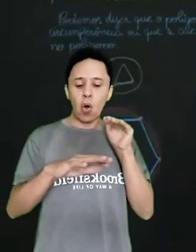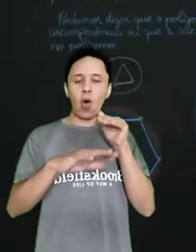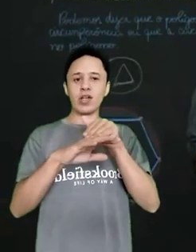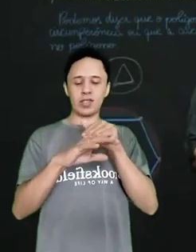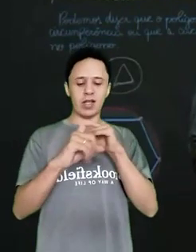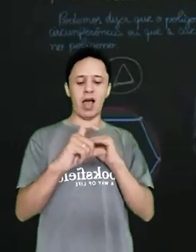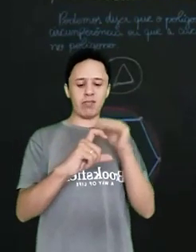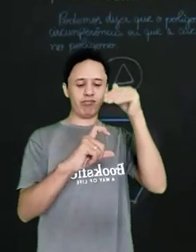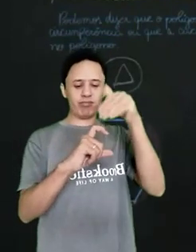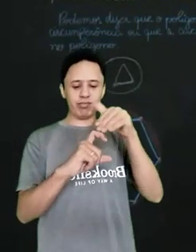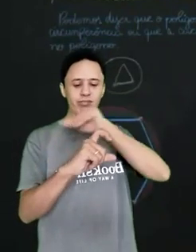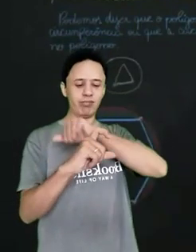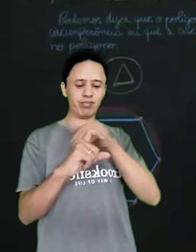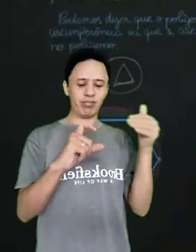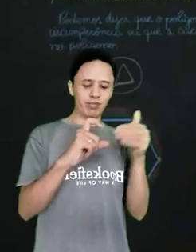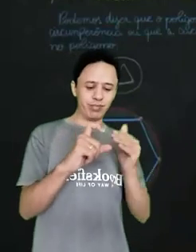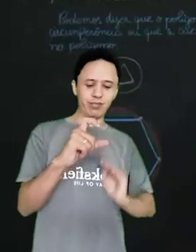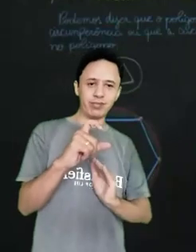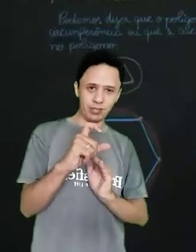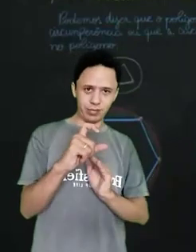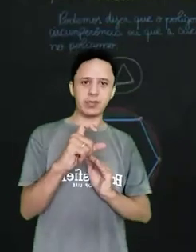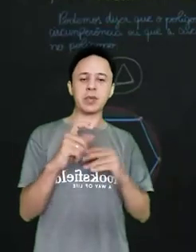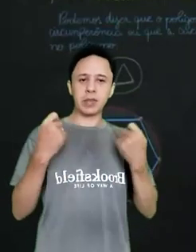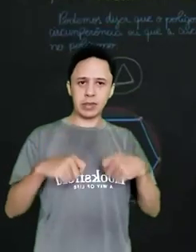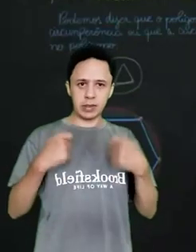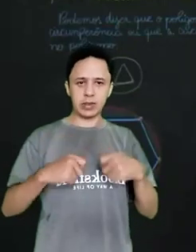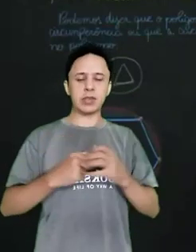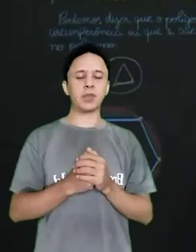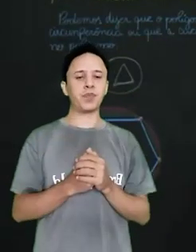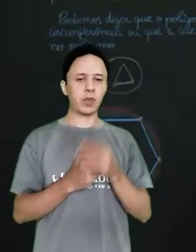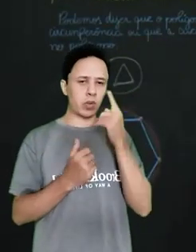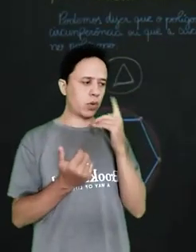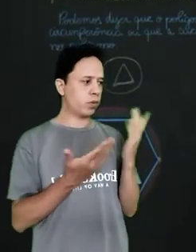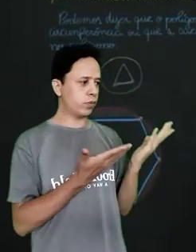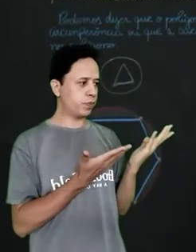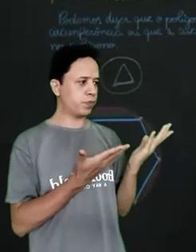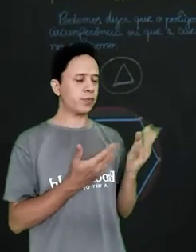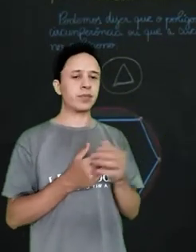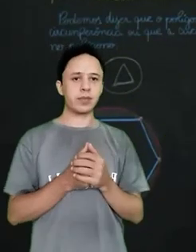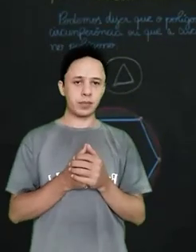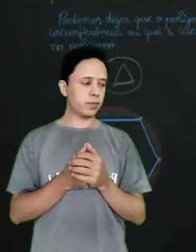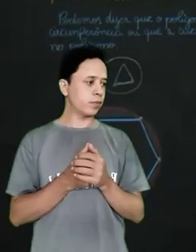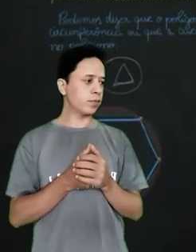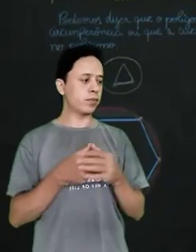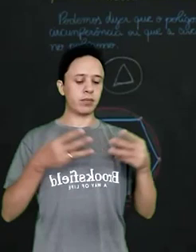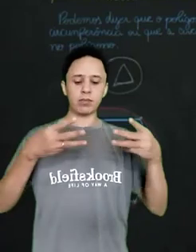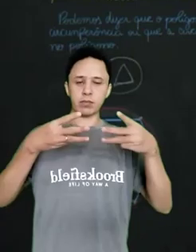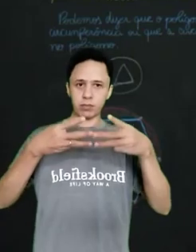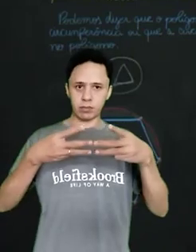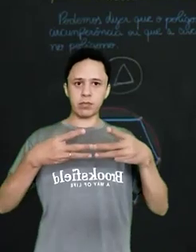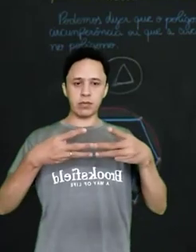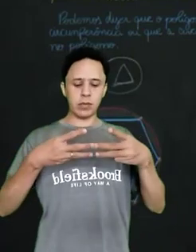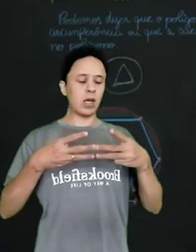circunferência, cada um dos seus lados, em apenas um ponto da circunferência. Então, vejamos aqui o hexágono regular,